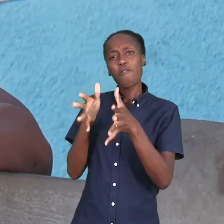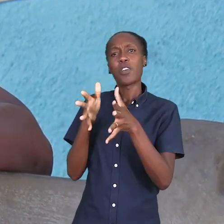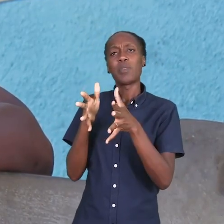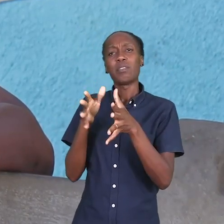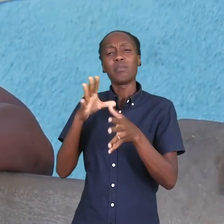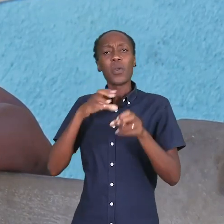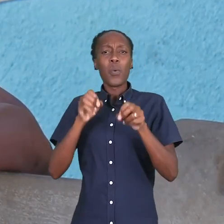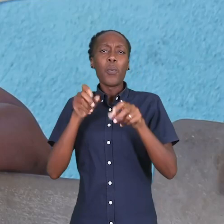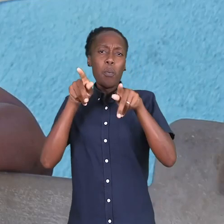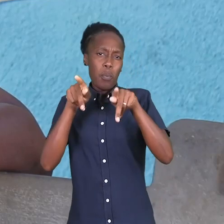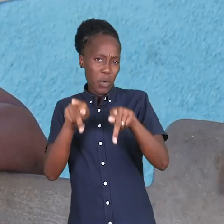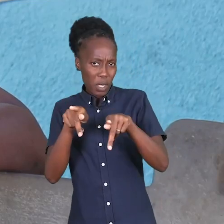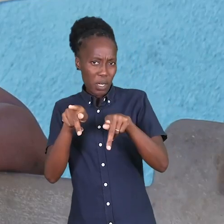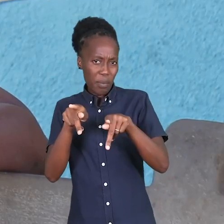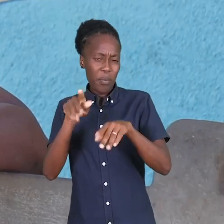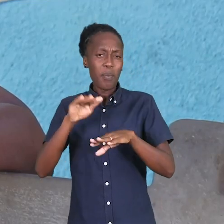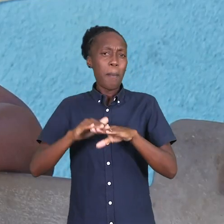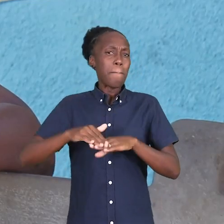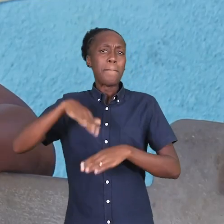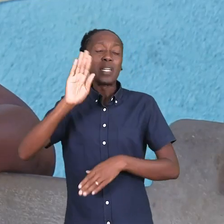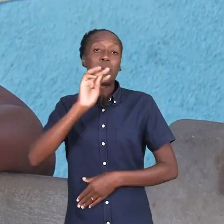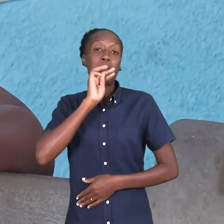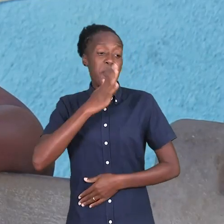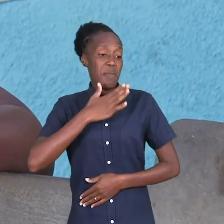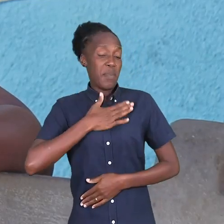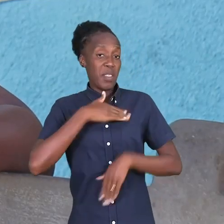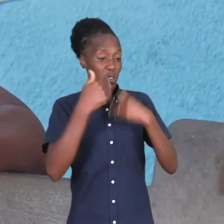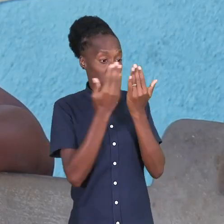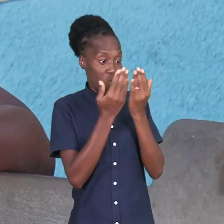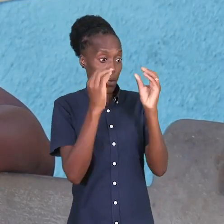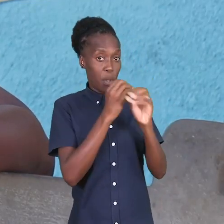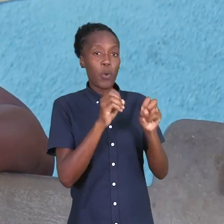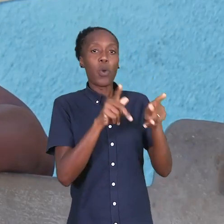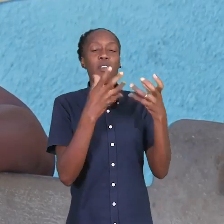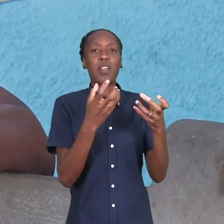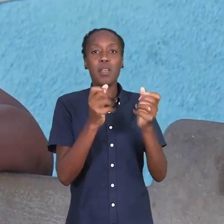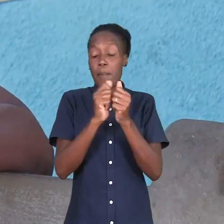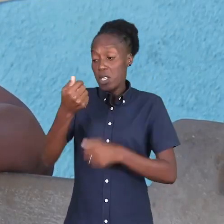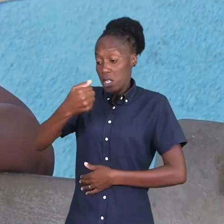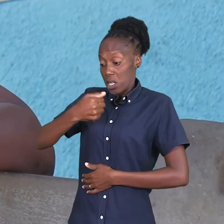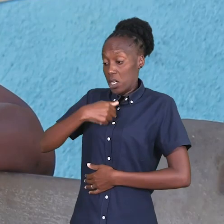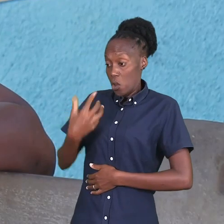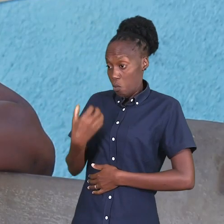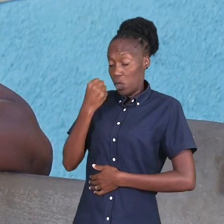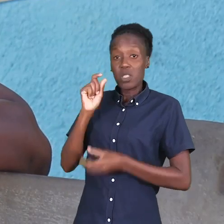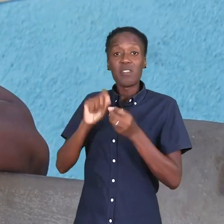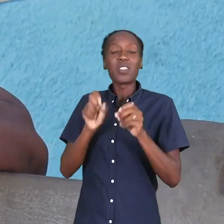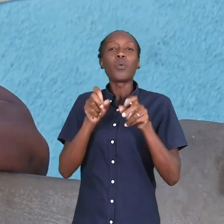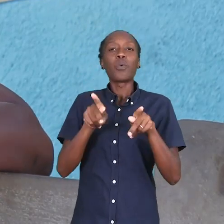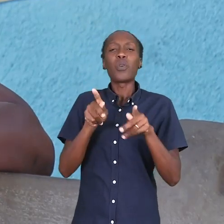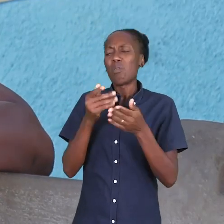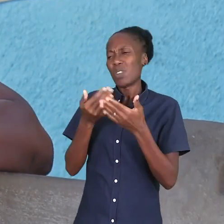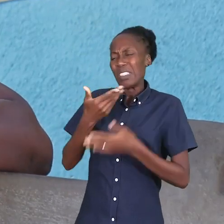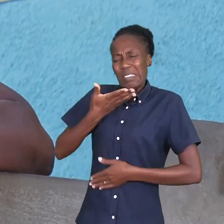buscar oportunidades que vão me fazer uma mulher mais exemplar, completa, sim, mais completa, sim. Minha mãe não estudou porque não